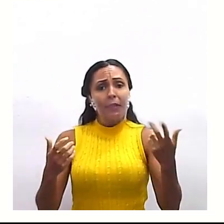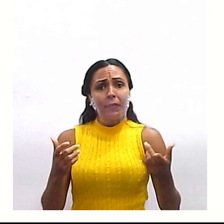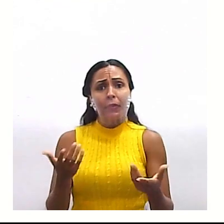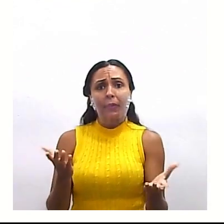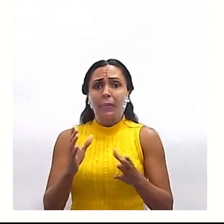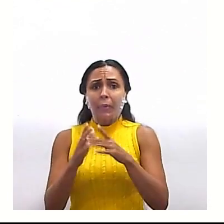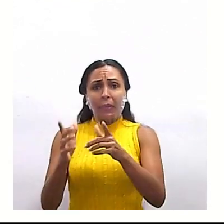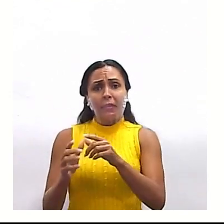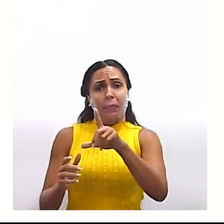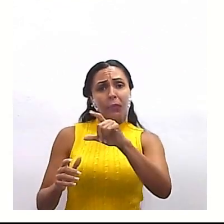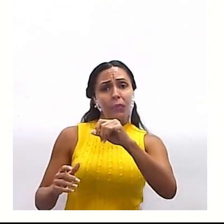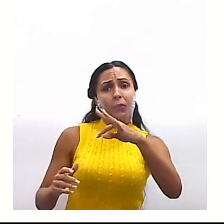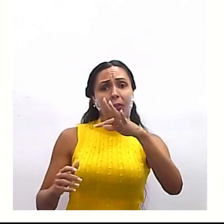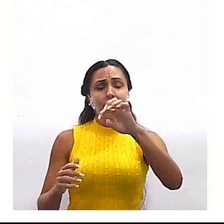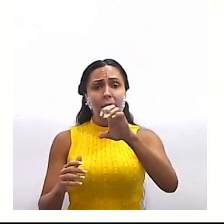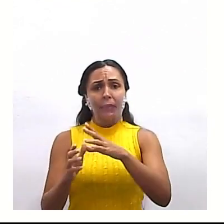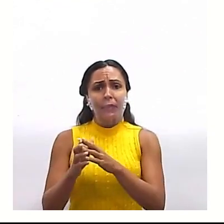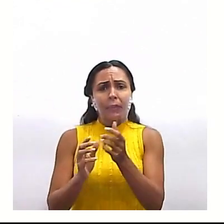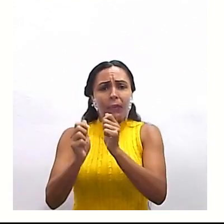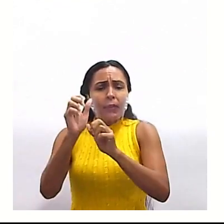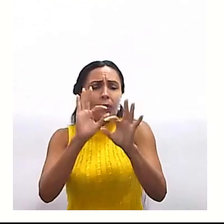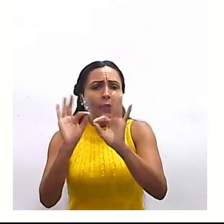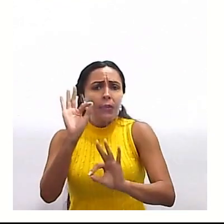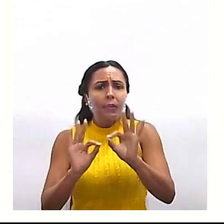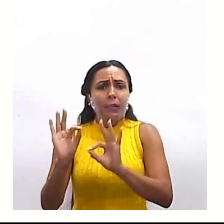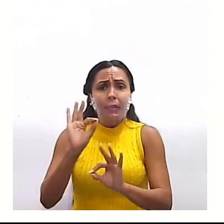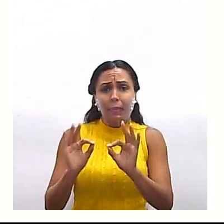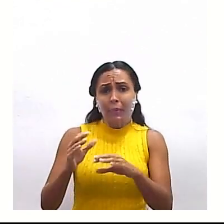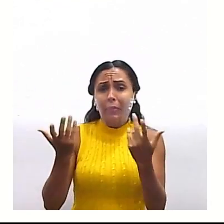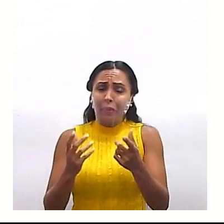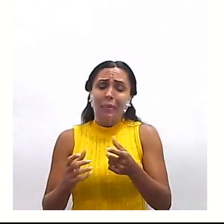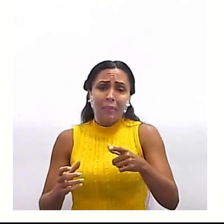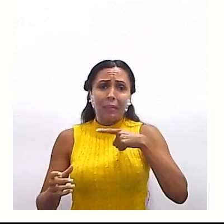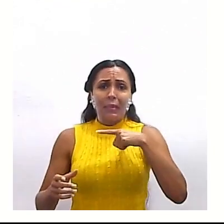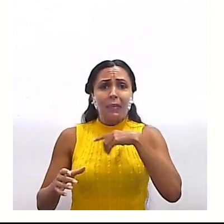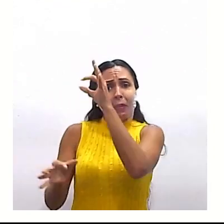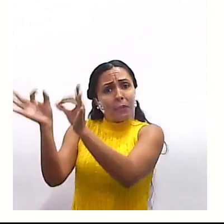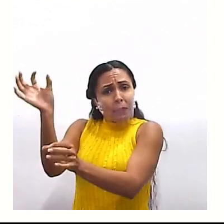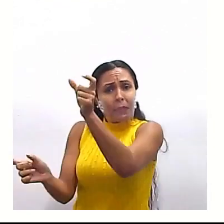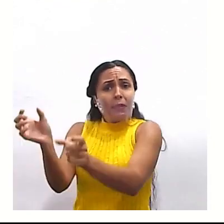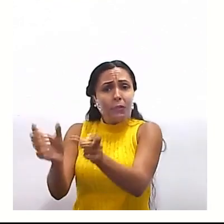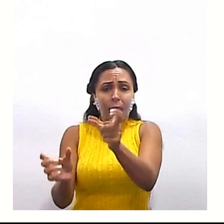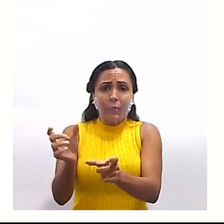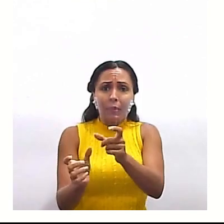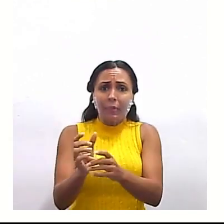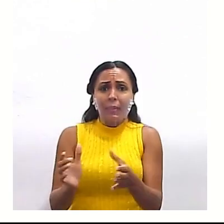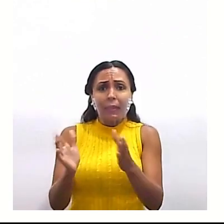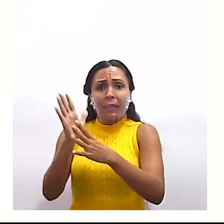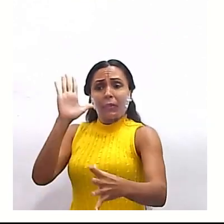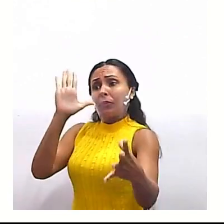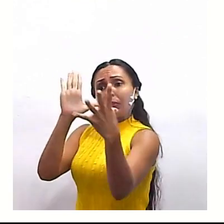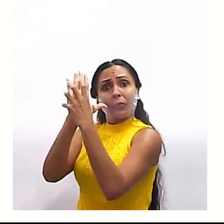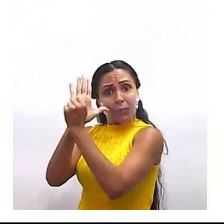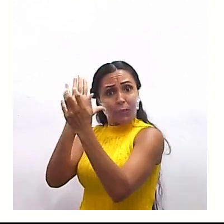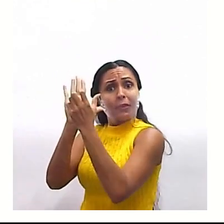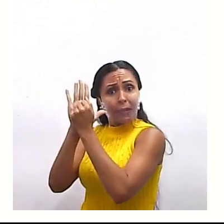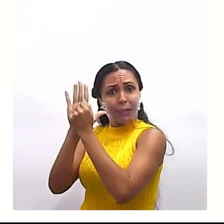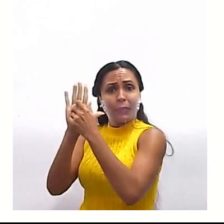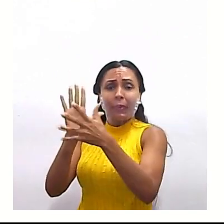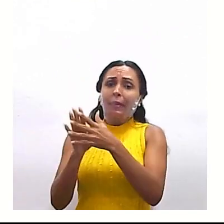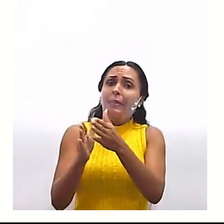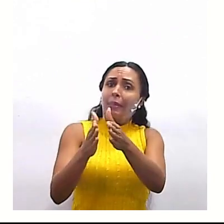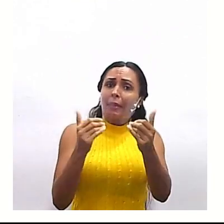por lotes. Montagem de kits. Tem alguns clientes que eles exigem, né, tá dentro do contrato, eles pedem